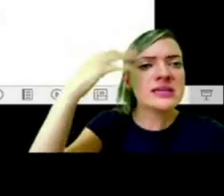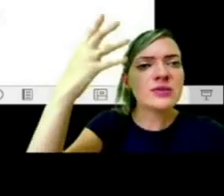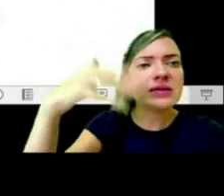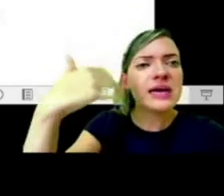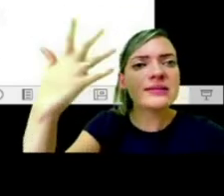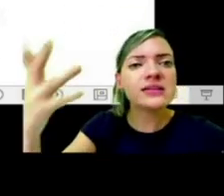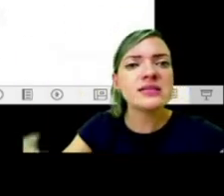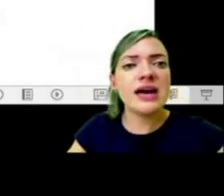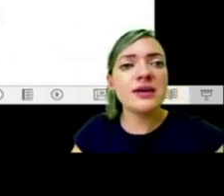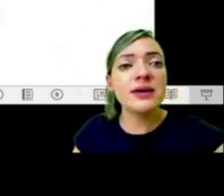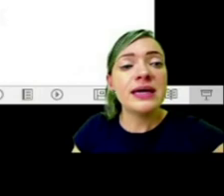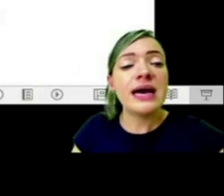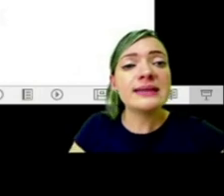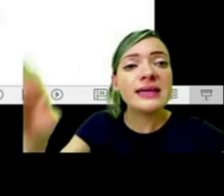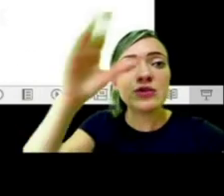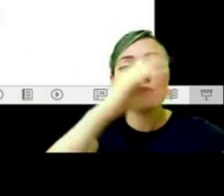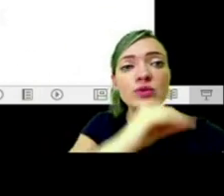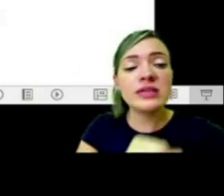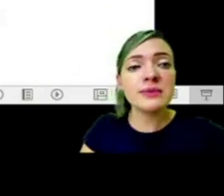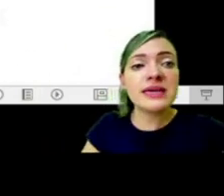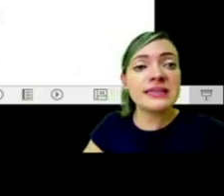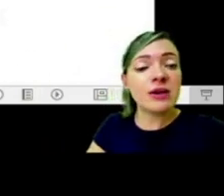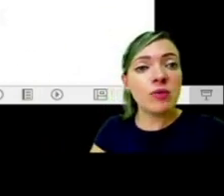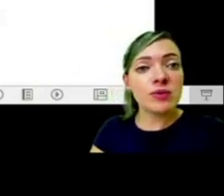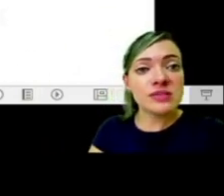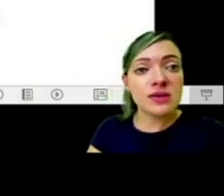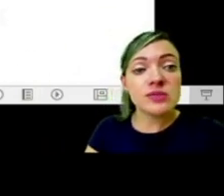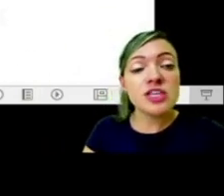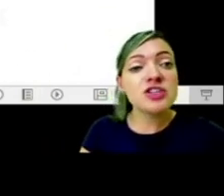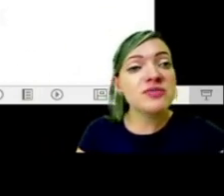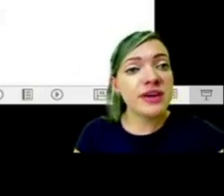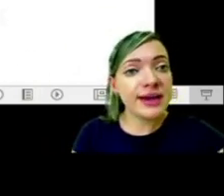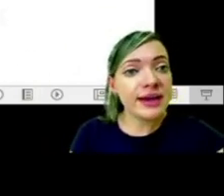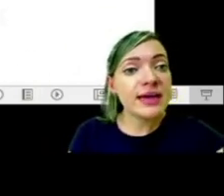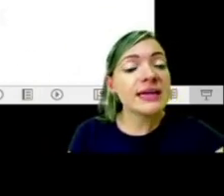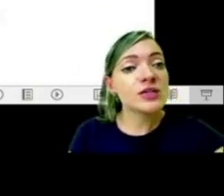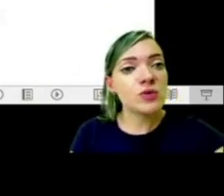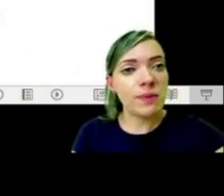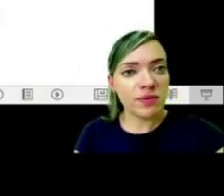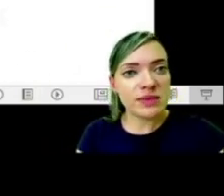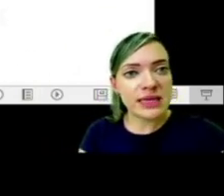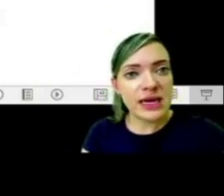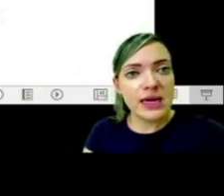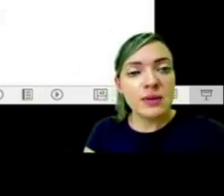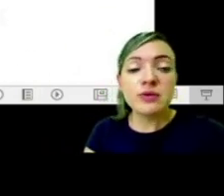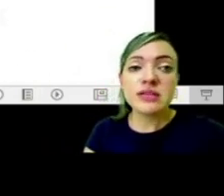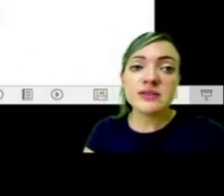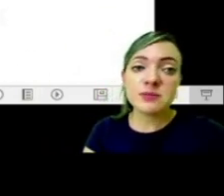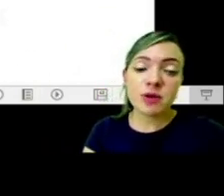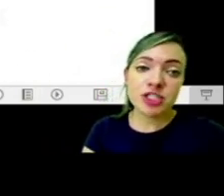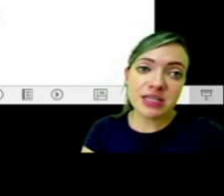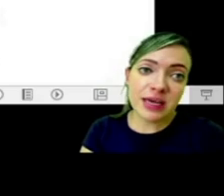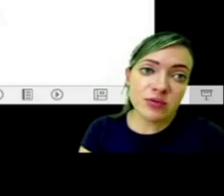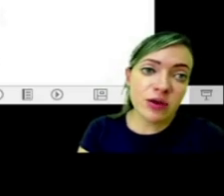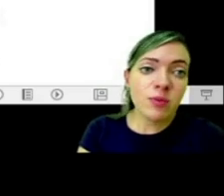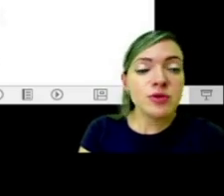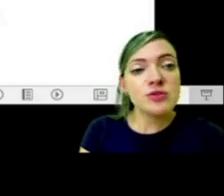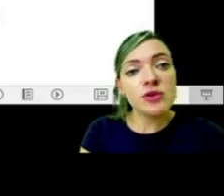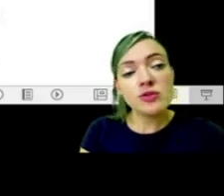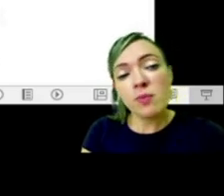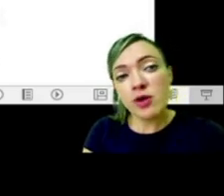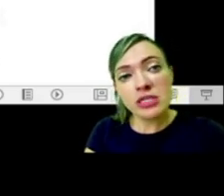acolá, secundário, terciário, até todo mundo terminar em decomposição, se tiver na sua prova, tá? Muitas vezes pode ter